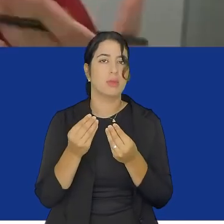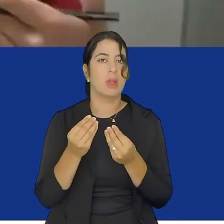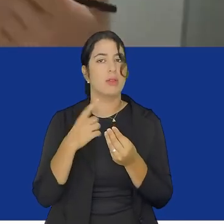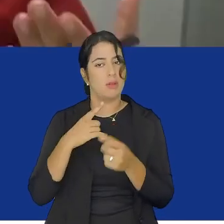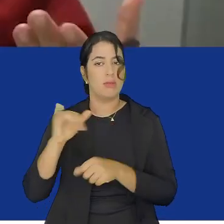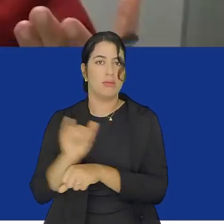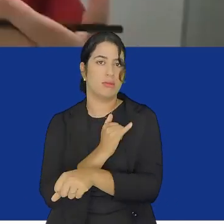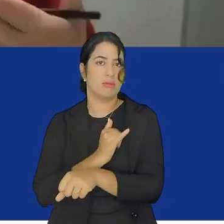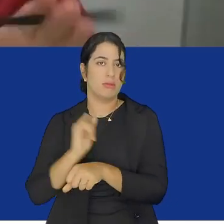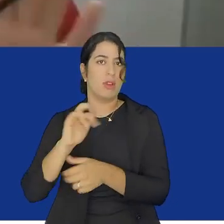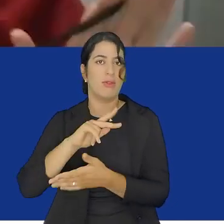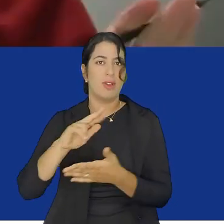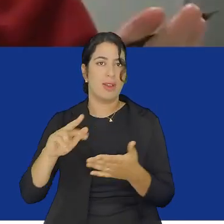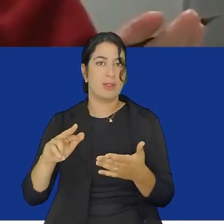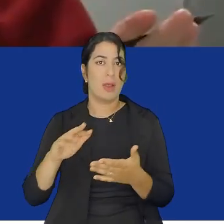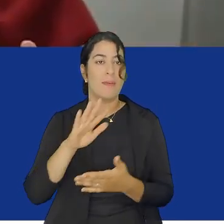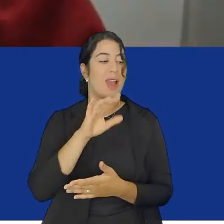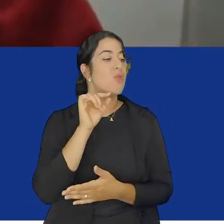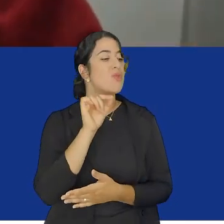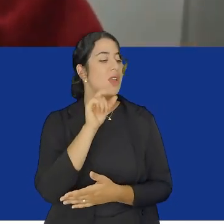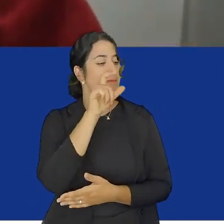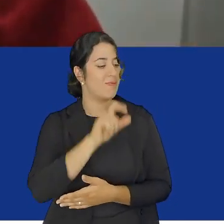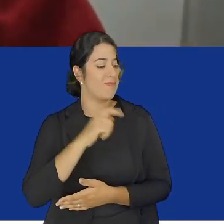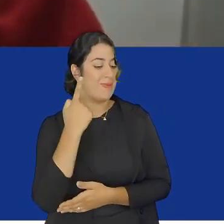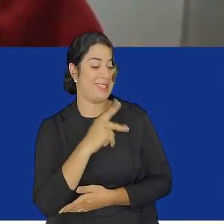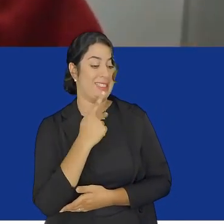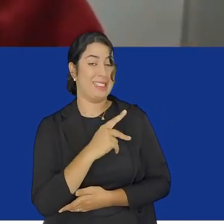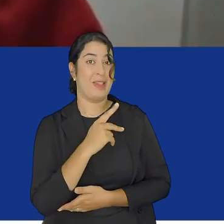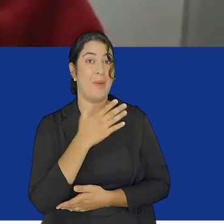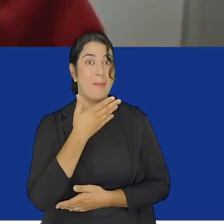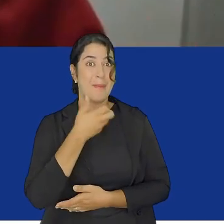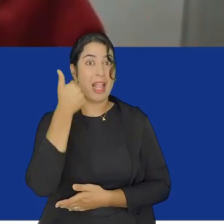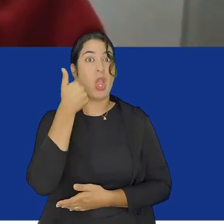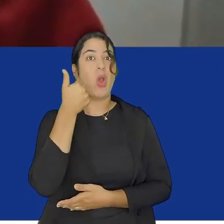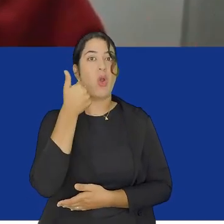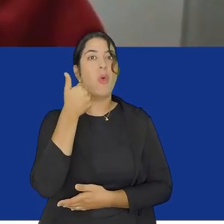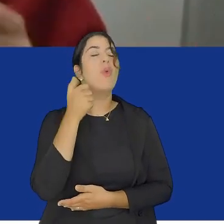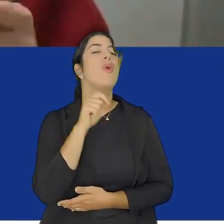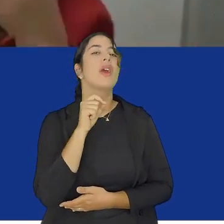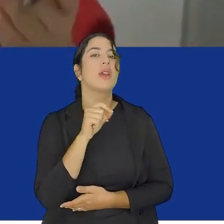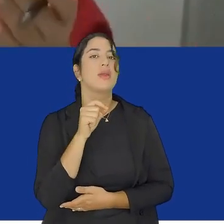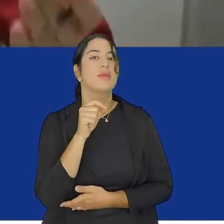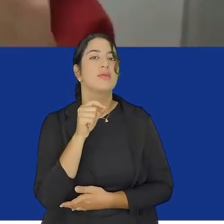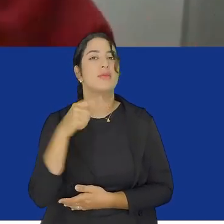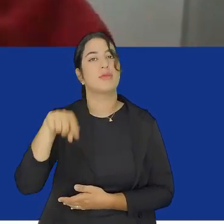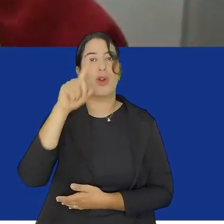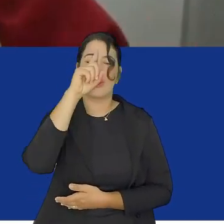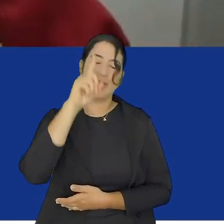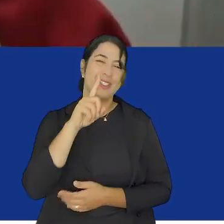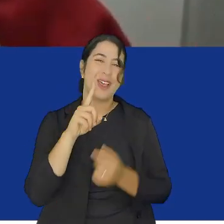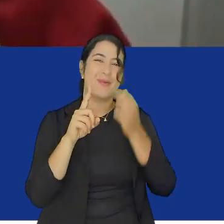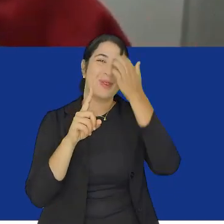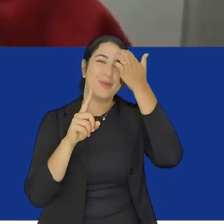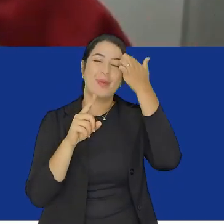você vai fazer, o que é melhor para você, não tem como. Então, ninguém sabe, é você que sabe. E aí, quando você descobre, aí vamos